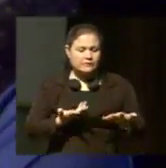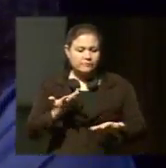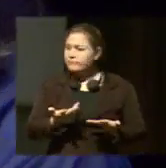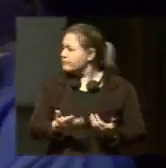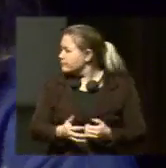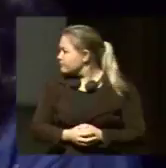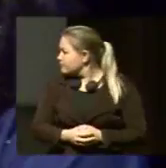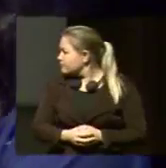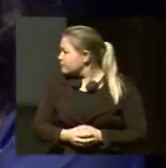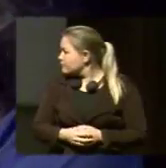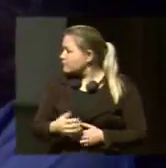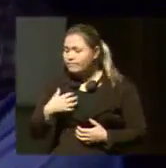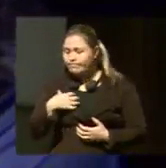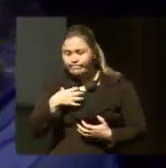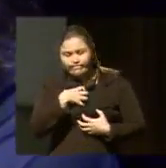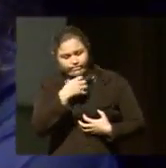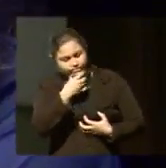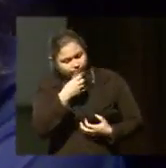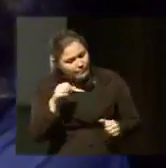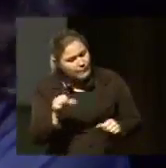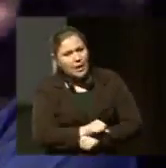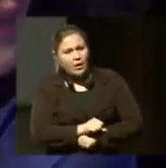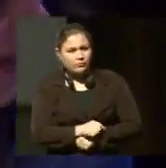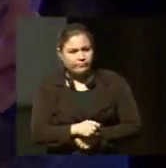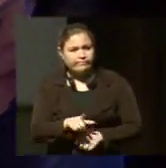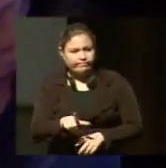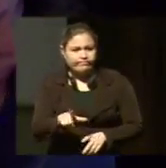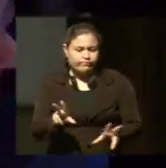eu fico meio mal por isso.